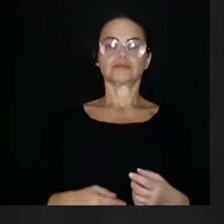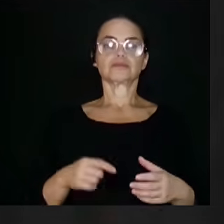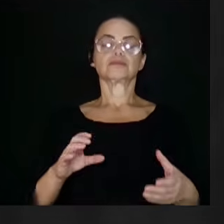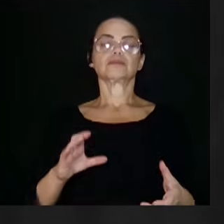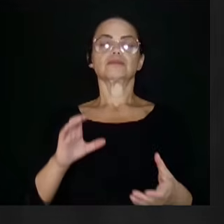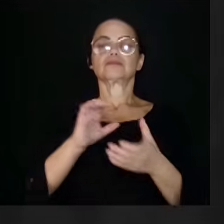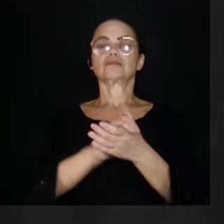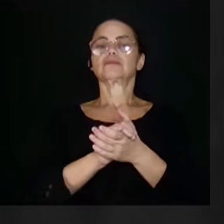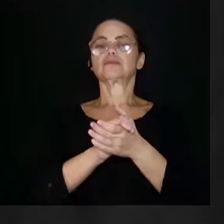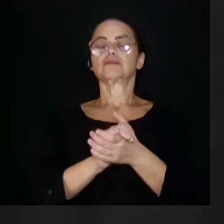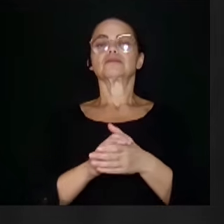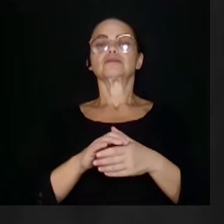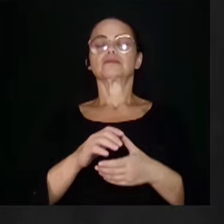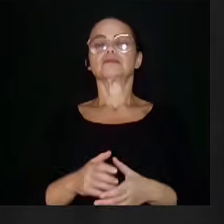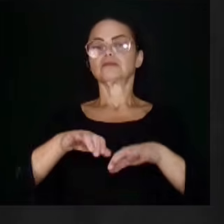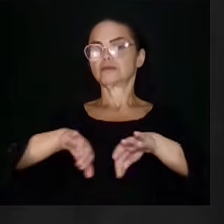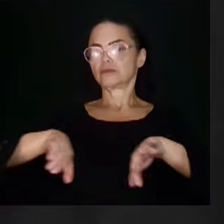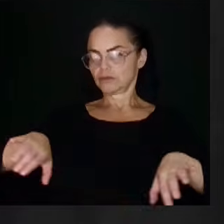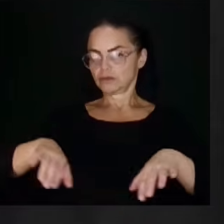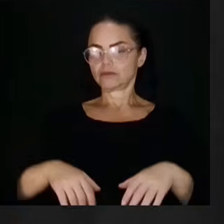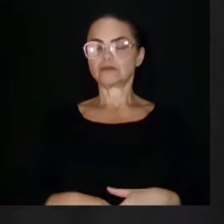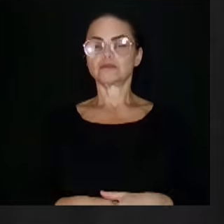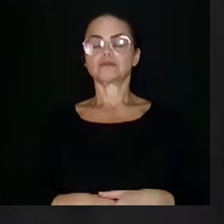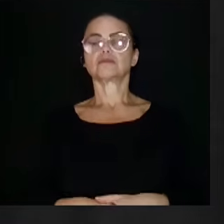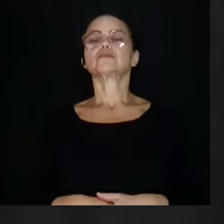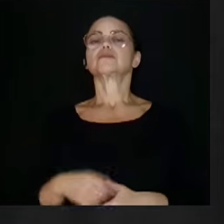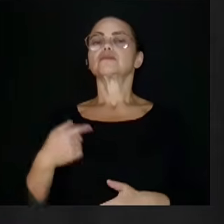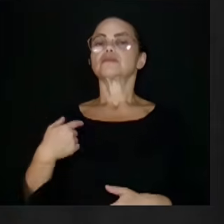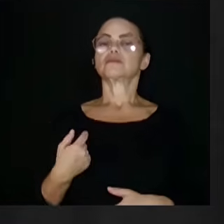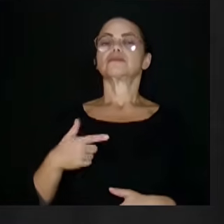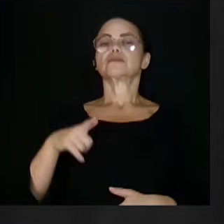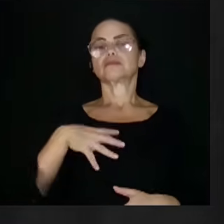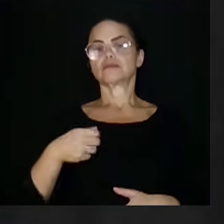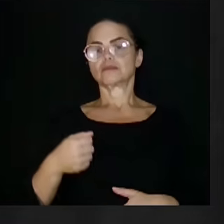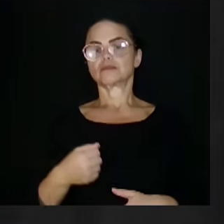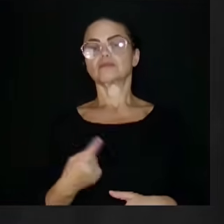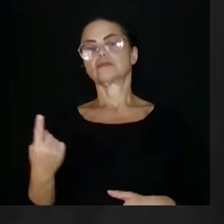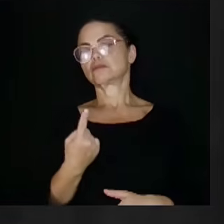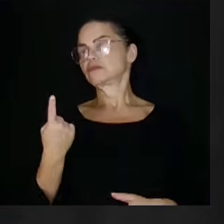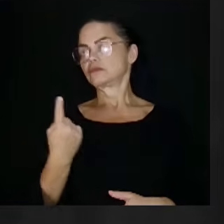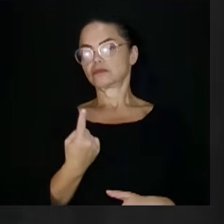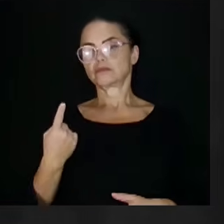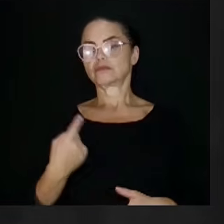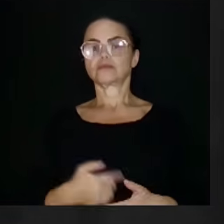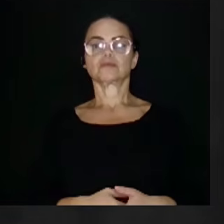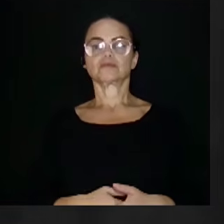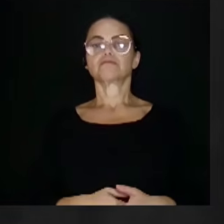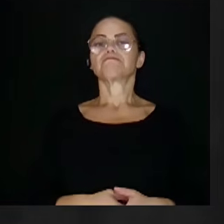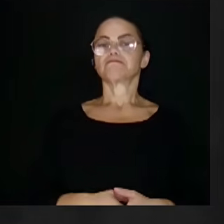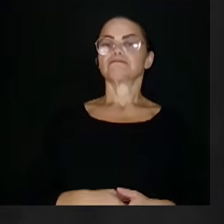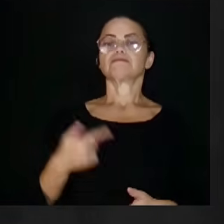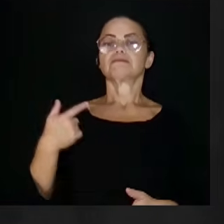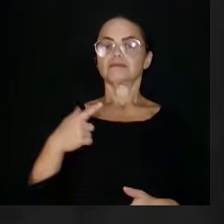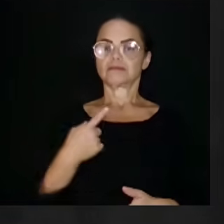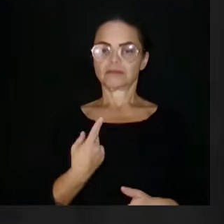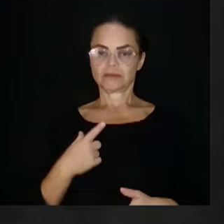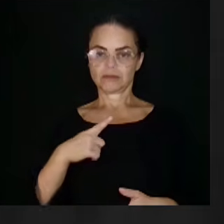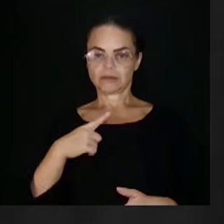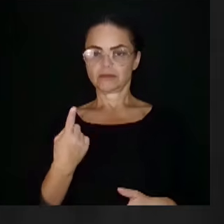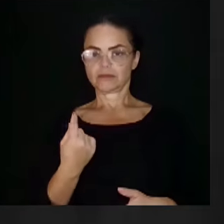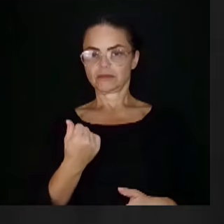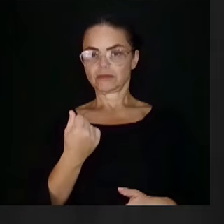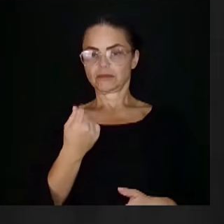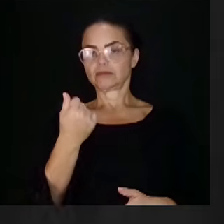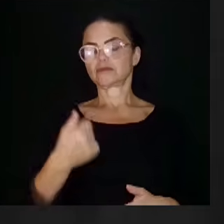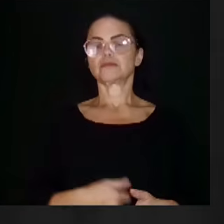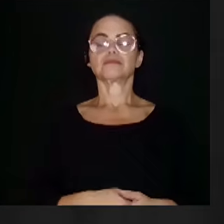muito tempo pessoa separada, sem filho, morando sozinha, e subentende que você tem condições, né? Mas não entende que você,